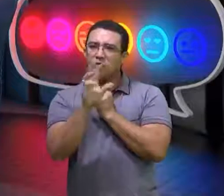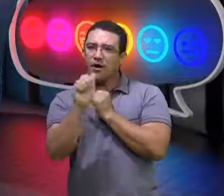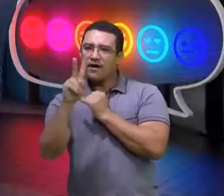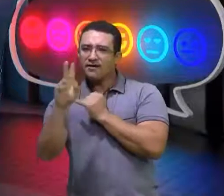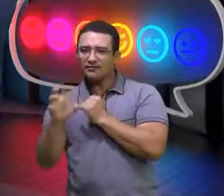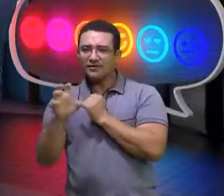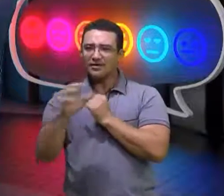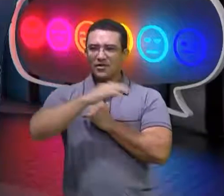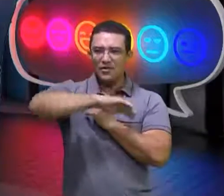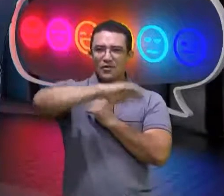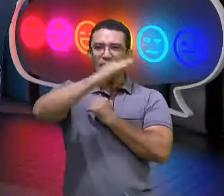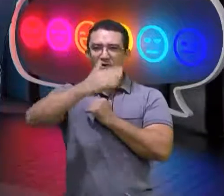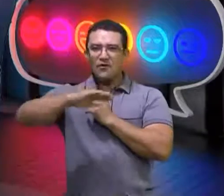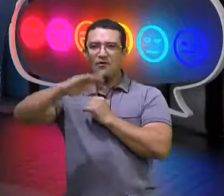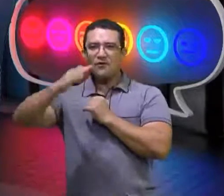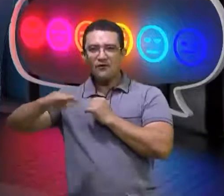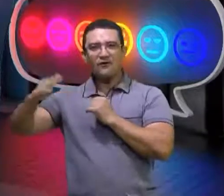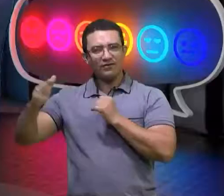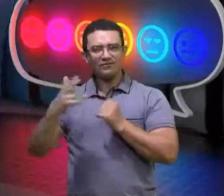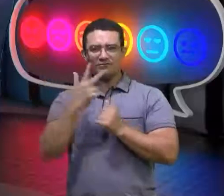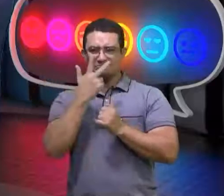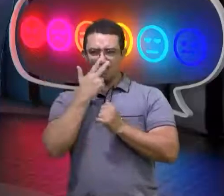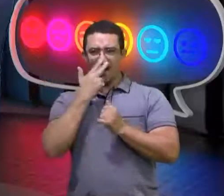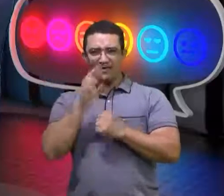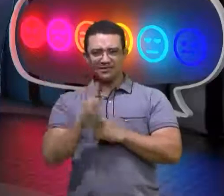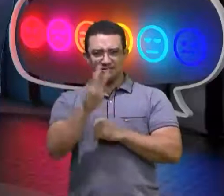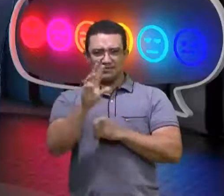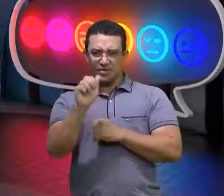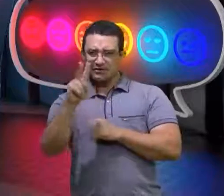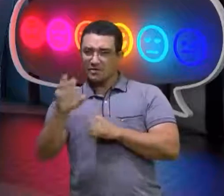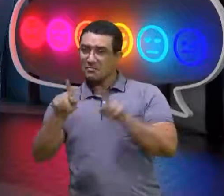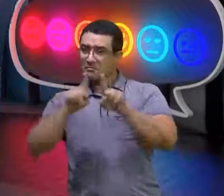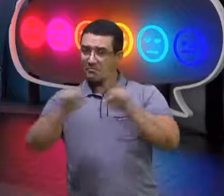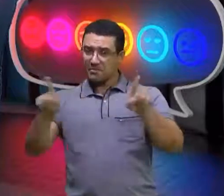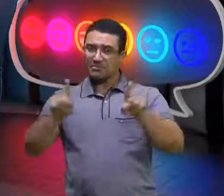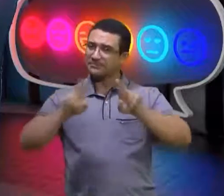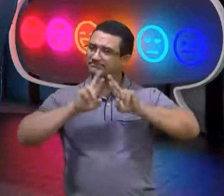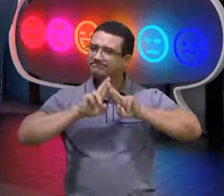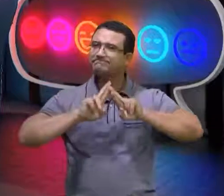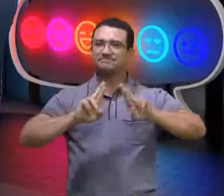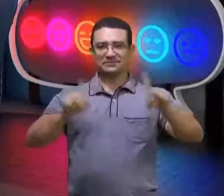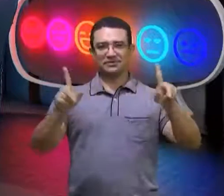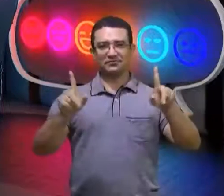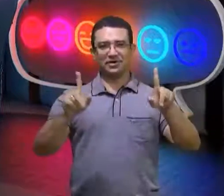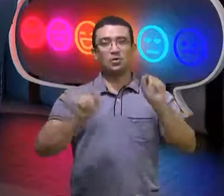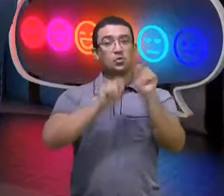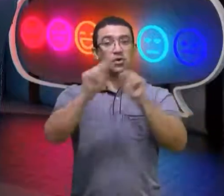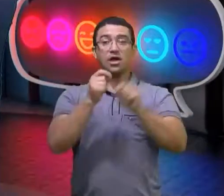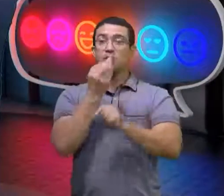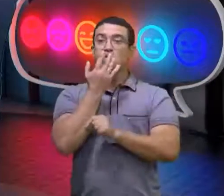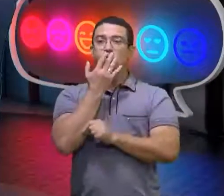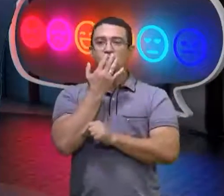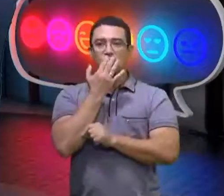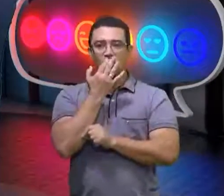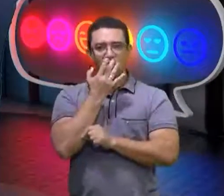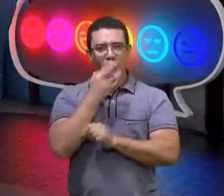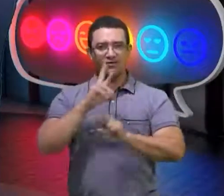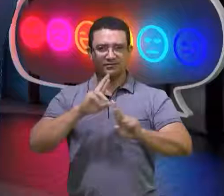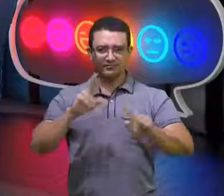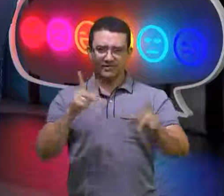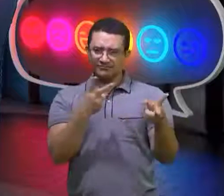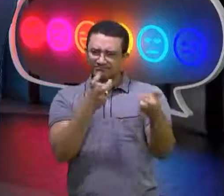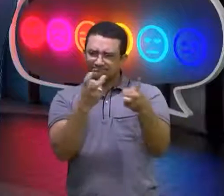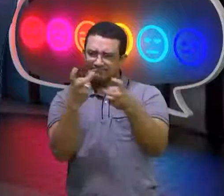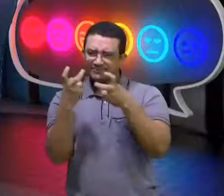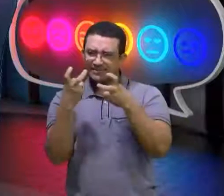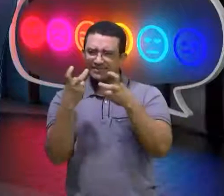aquelas ondas e tudo, perdão, com aquelas formações rochosas, mas é bem diferente a coloração, gente. Se vocês derem